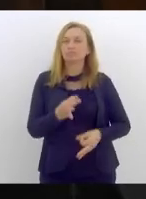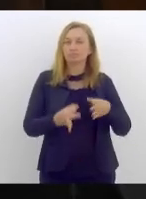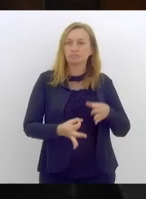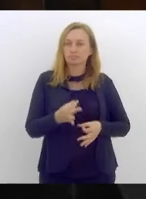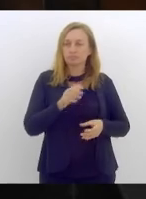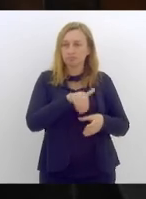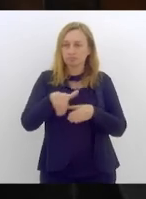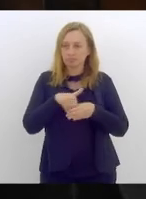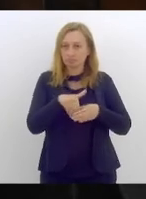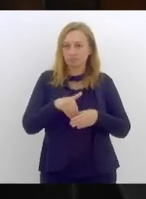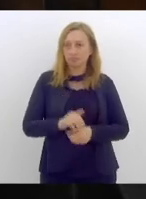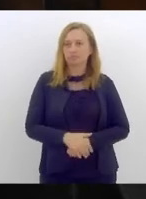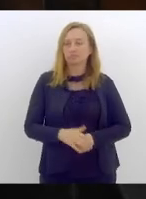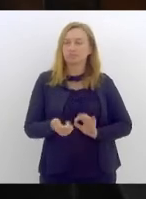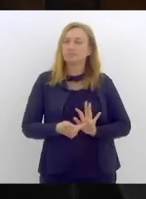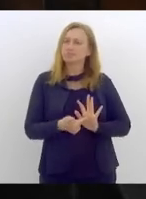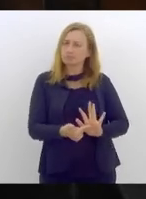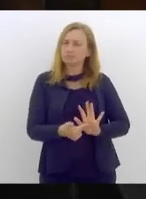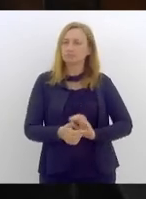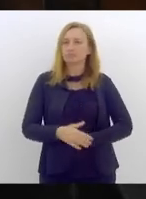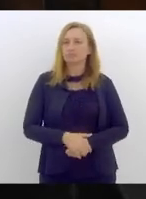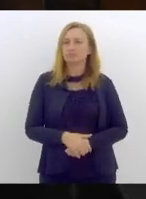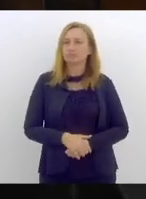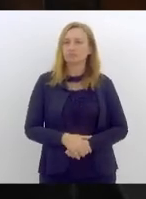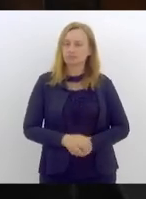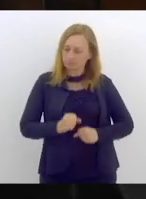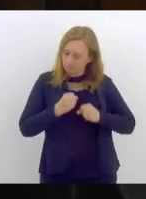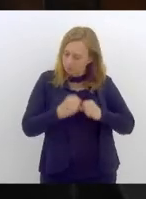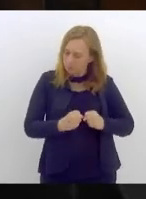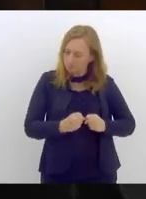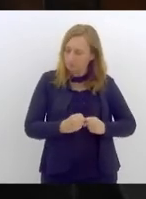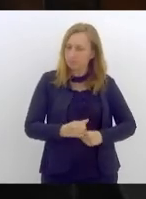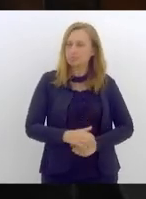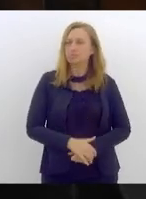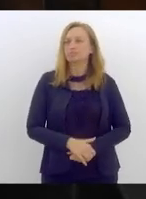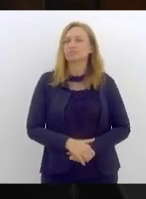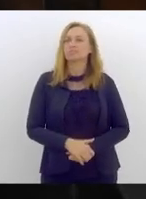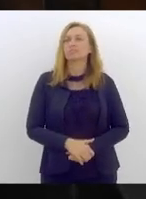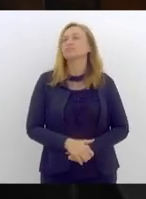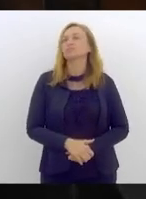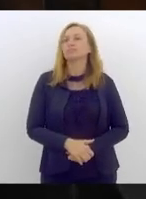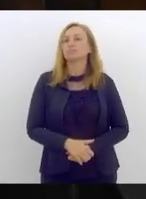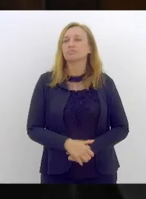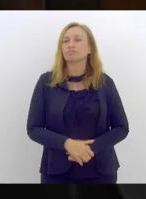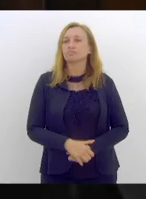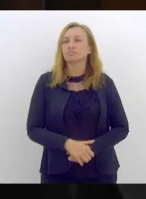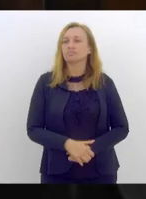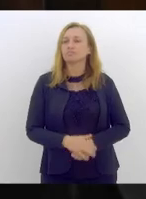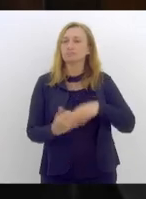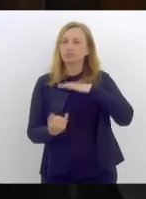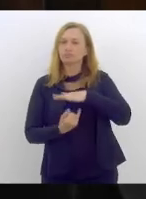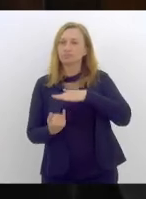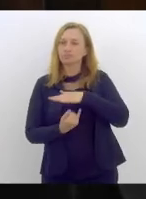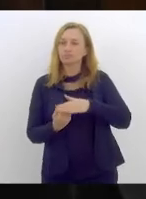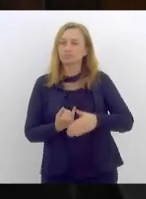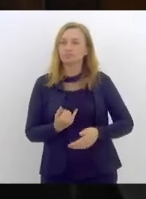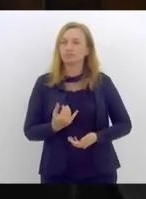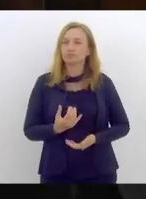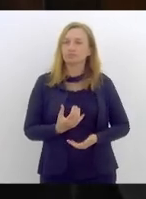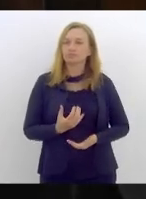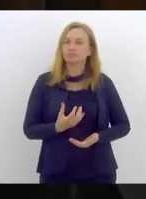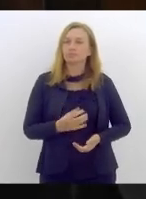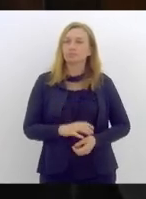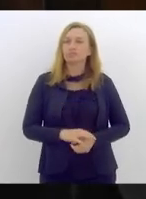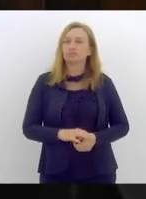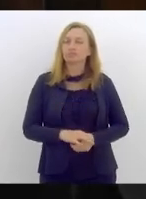Eleitoral não demonstrações de firmeza de que são instituições consolidadas